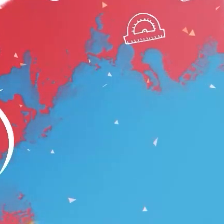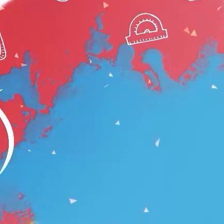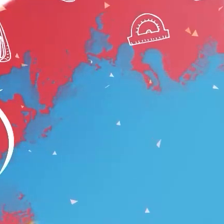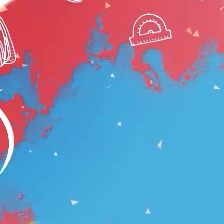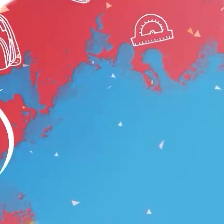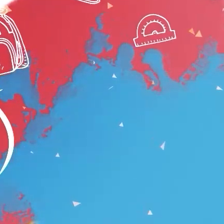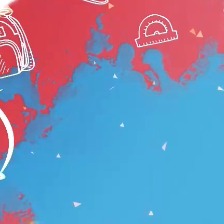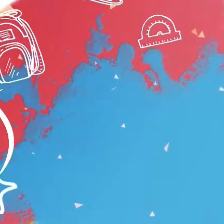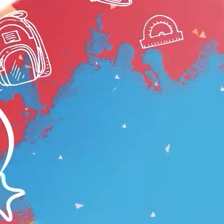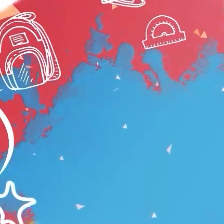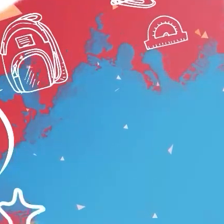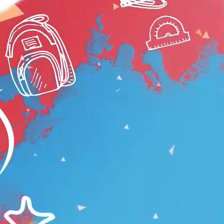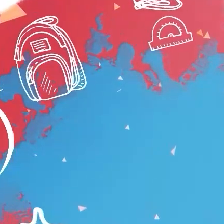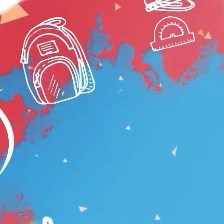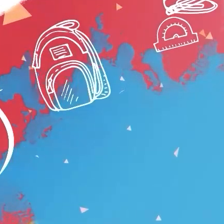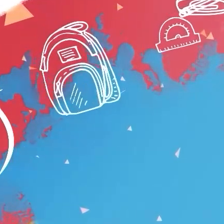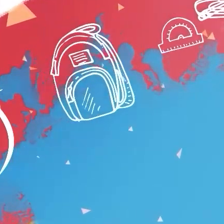sociais Como era antes E como está agora Por força da pandemia Ok